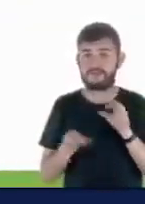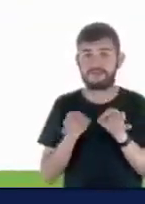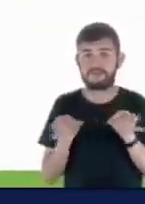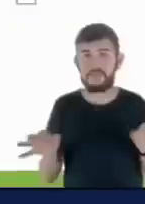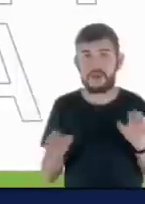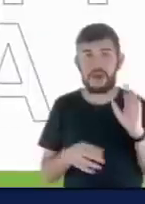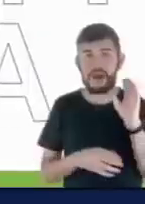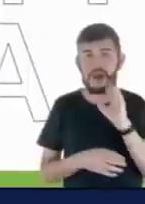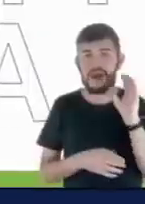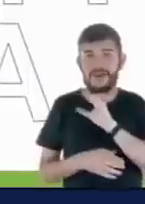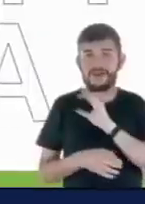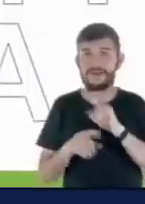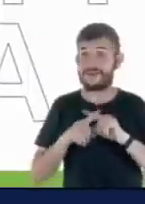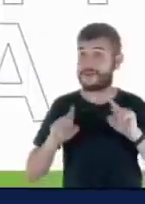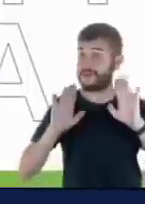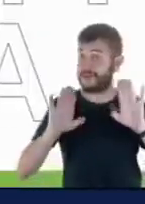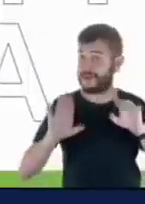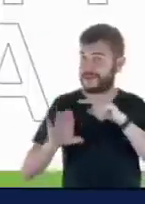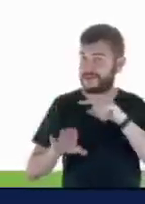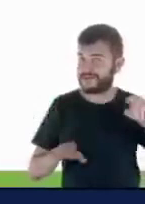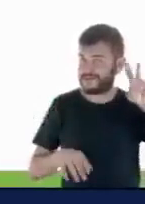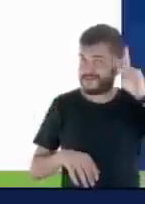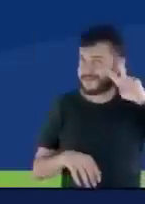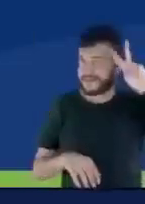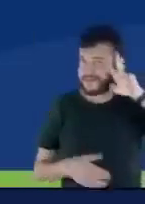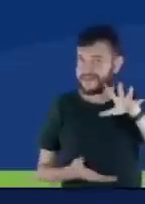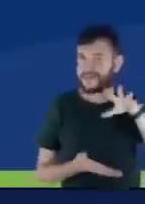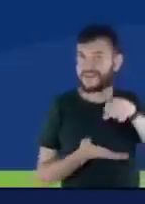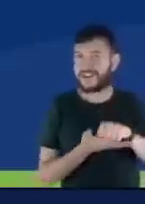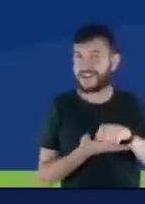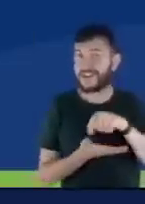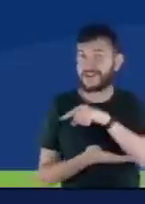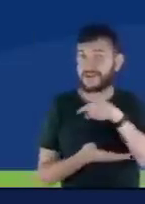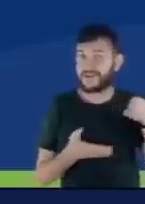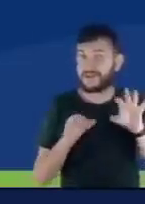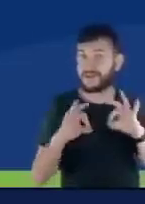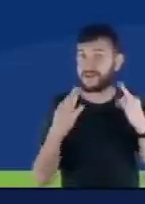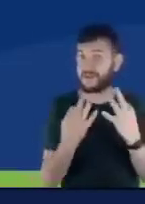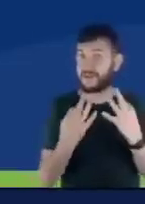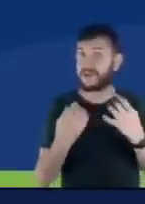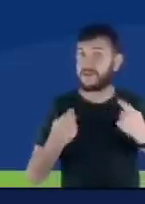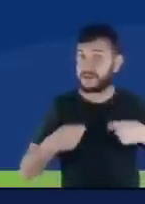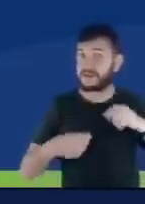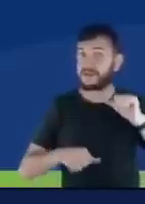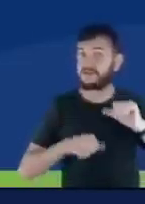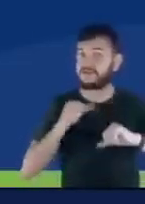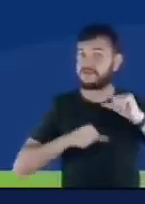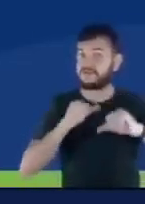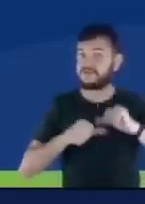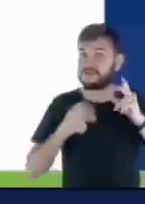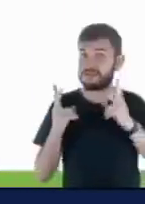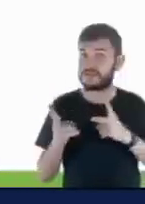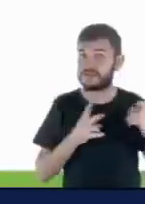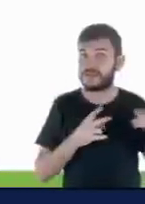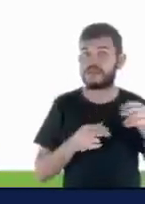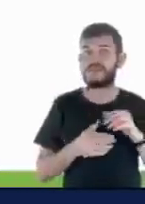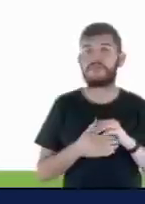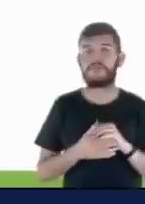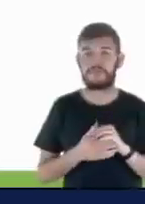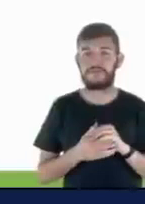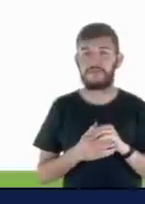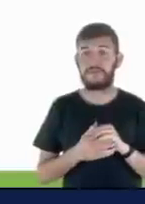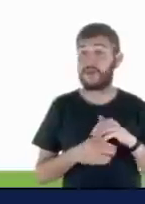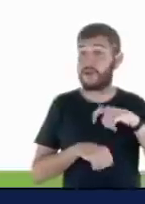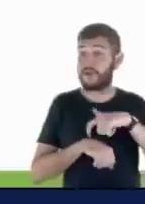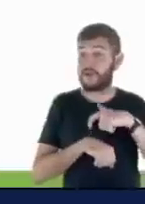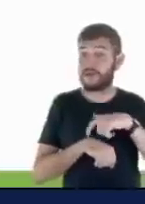de maneira simples e rápida. Mas lembre-se, o cadastro de sua família tem que estar sempre atualizado. Ao acessar o aplicativo